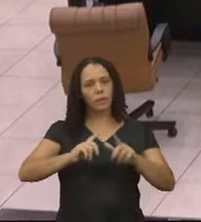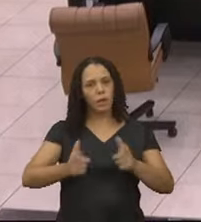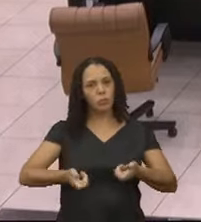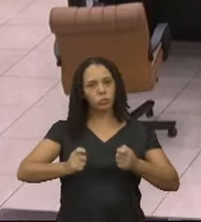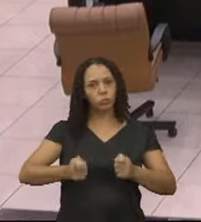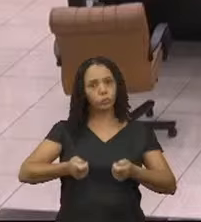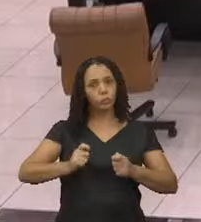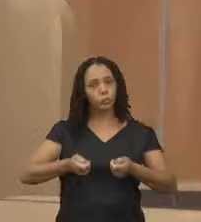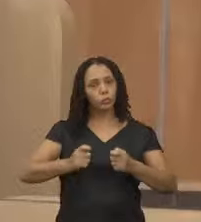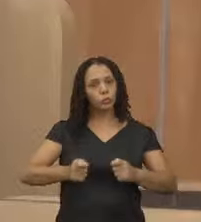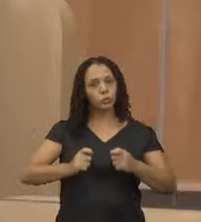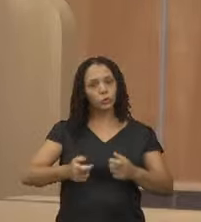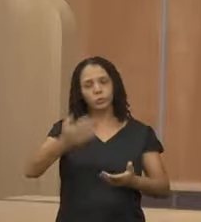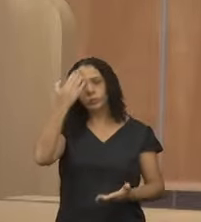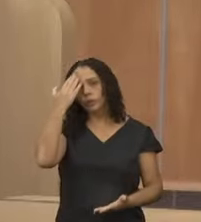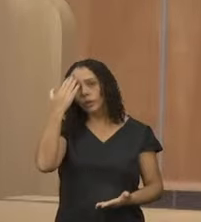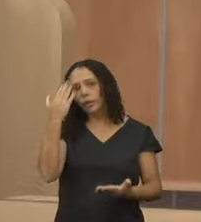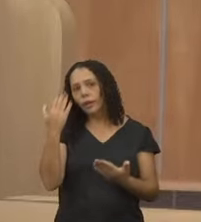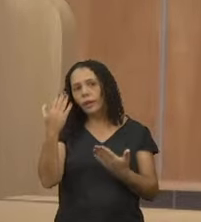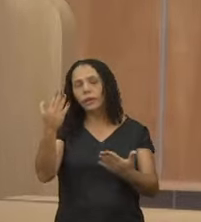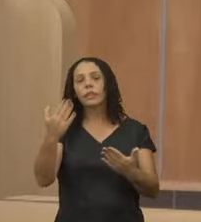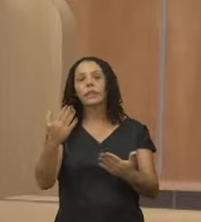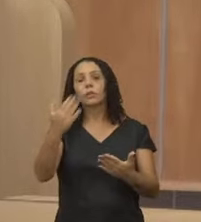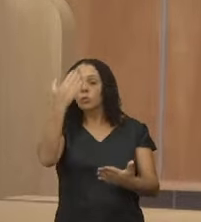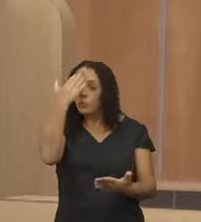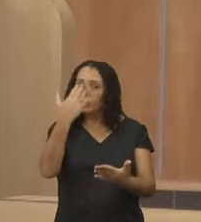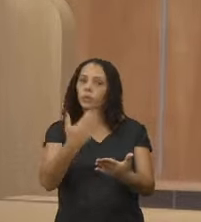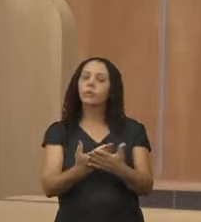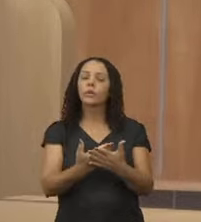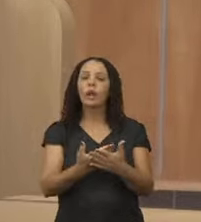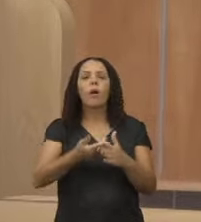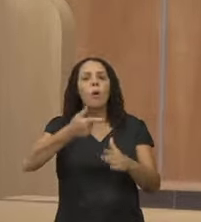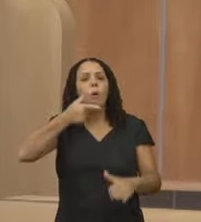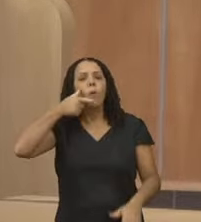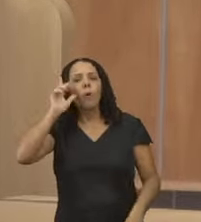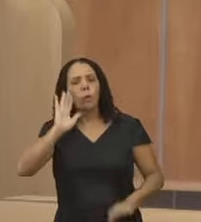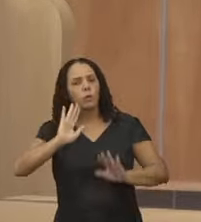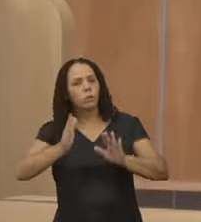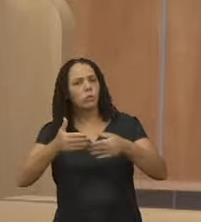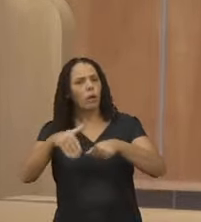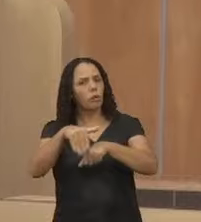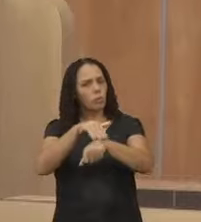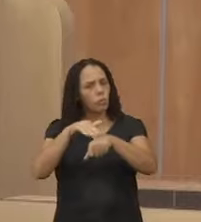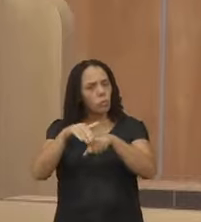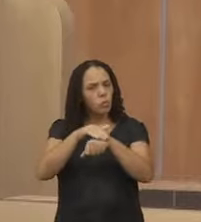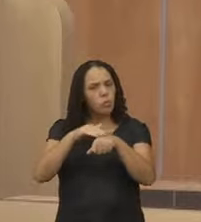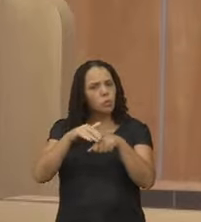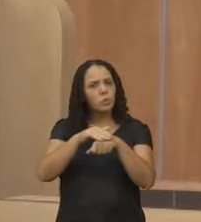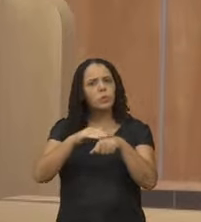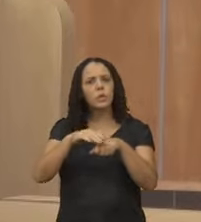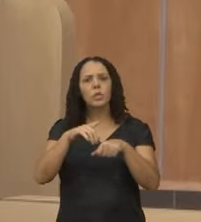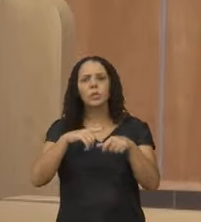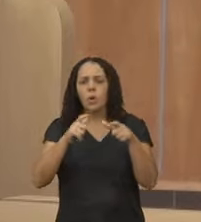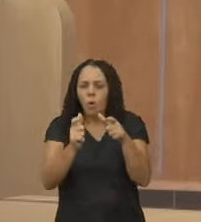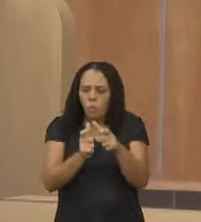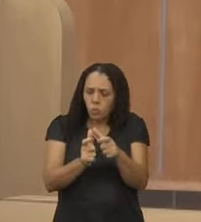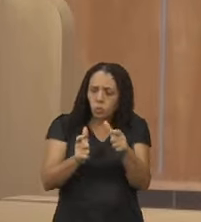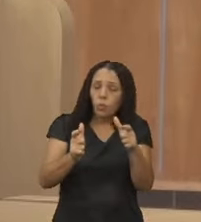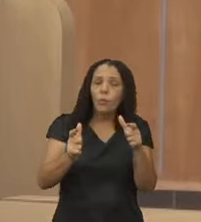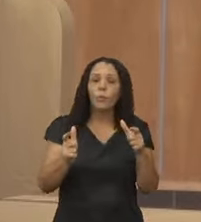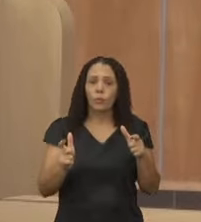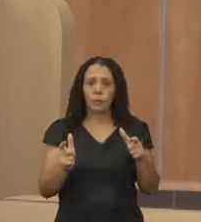pela confiança, pela oportunidade que nós tivemos ontem de poder conversar um pouquinho com vocês, né? A gente tinha um grupo um pouco maior de